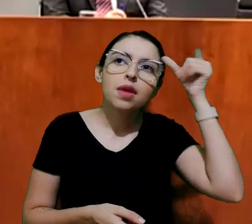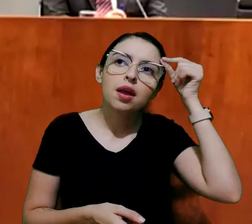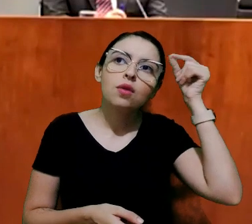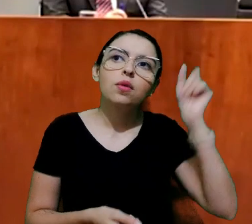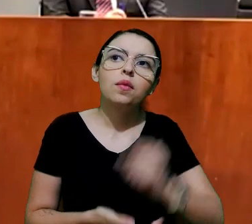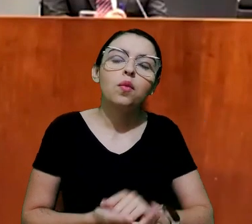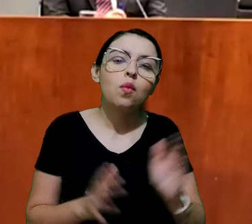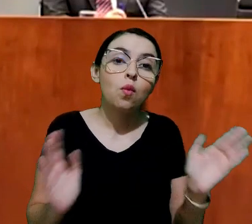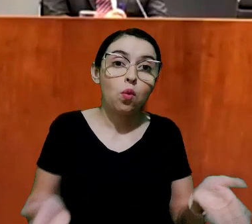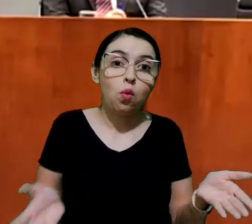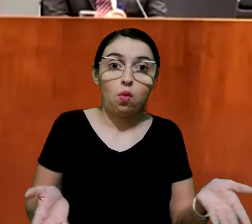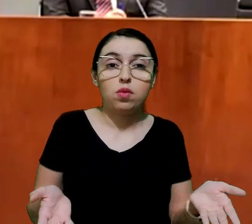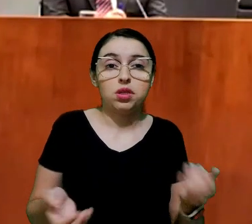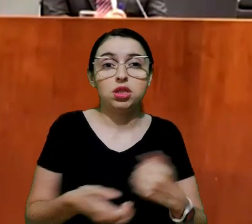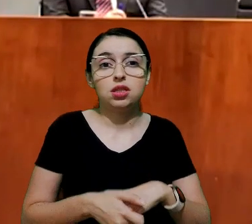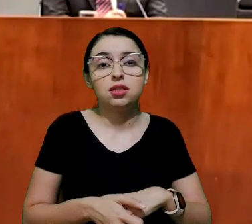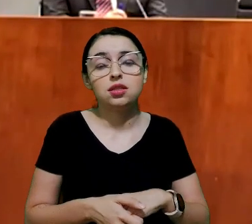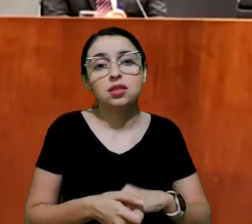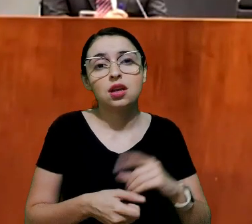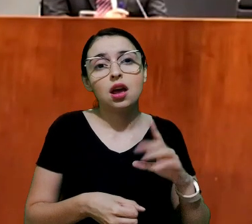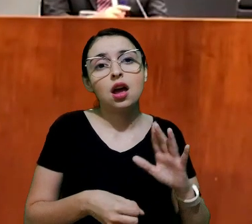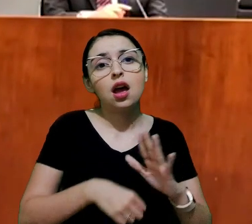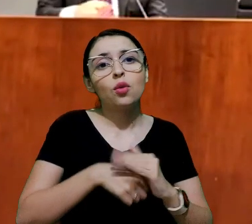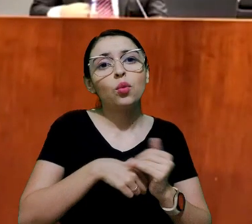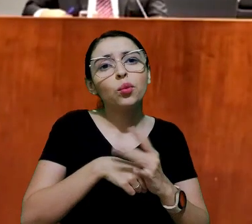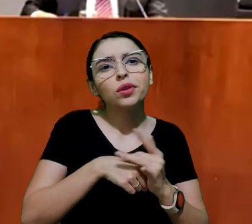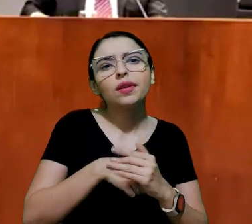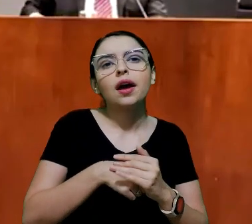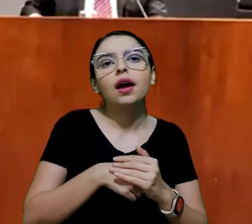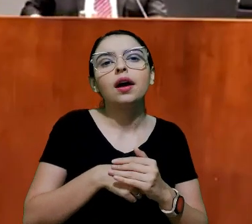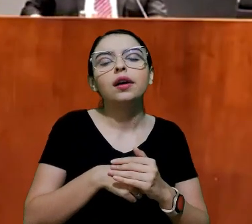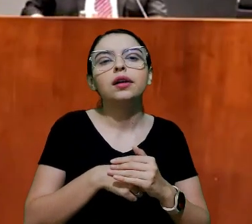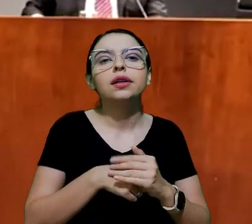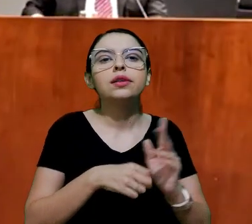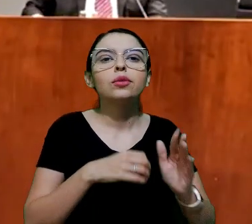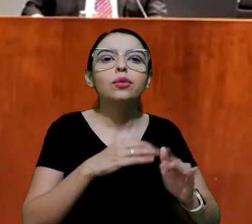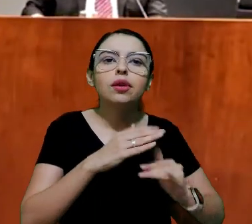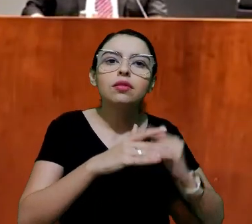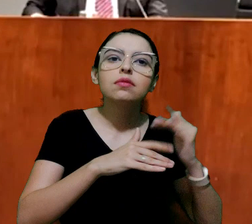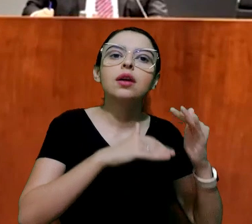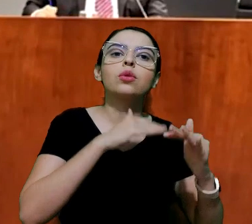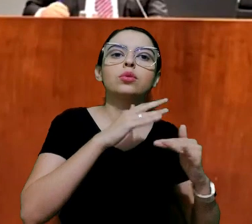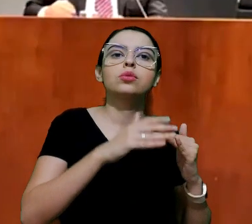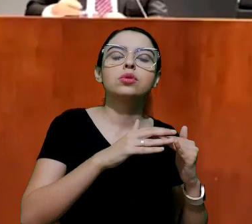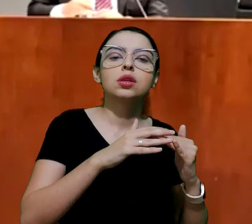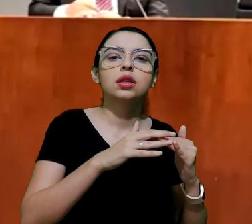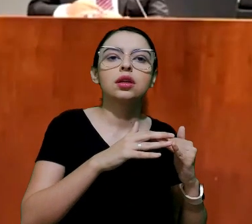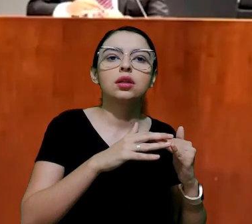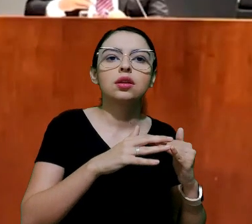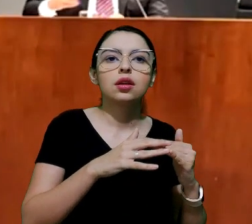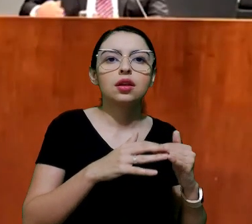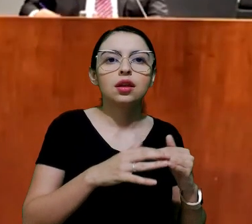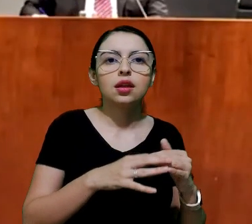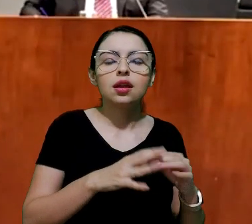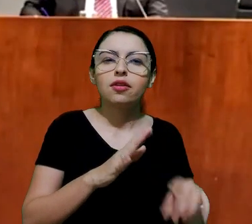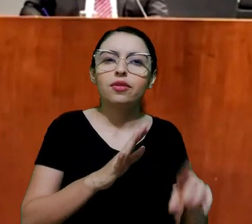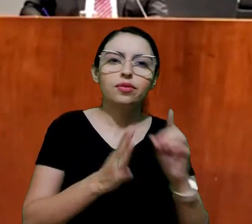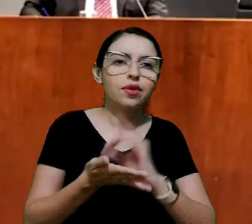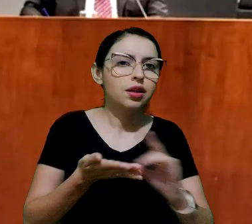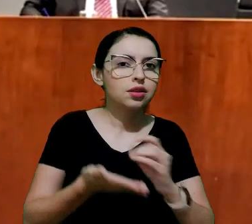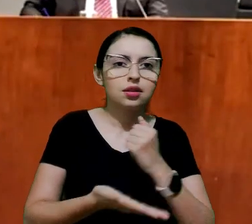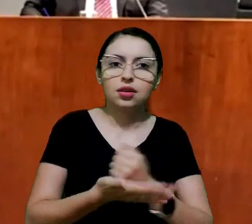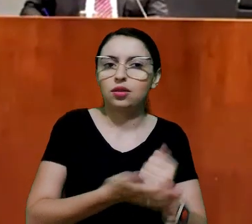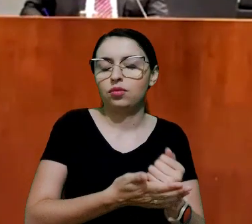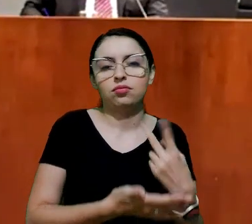nessa manhã, né, que a afetividade é a constância que se constrói, não é fato que se registra. Então,